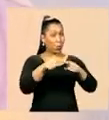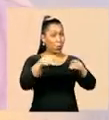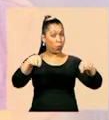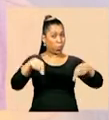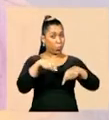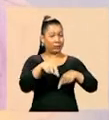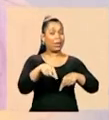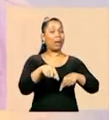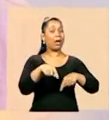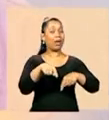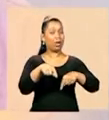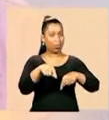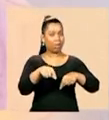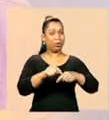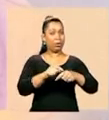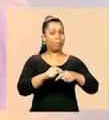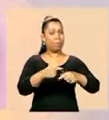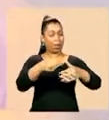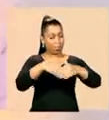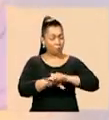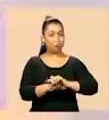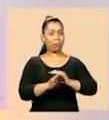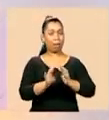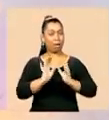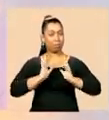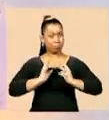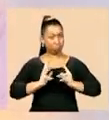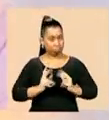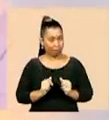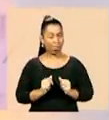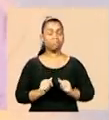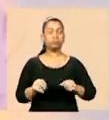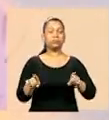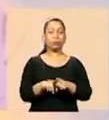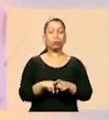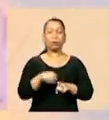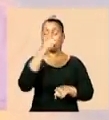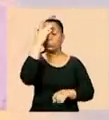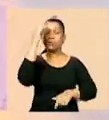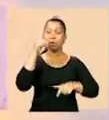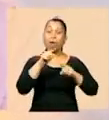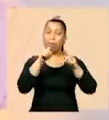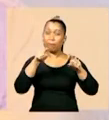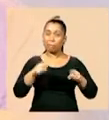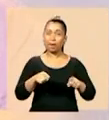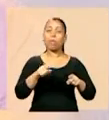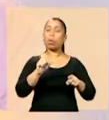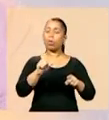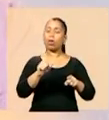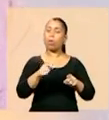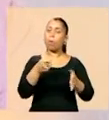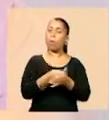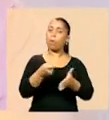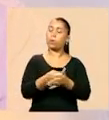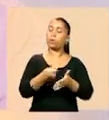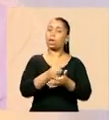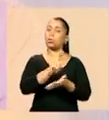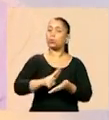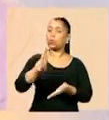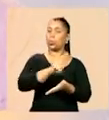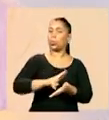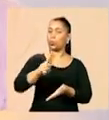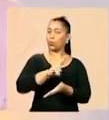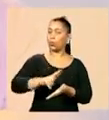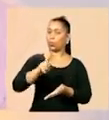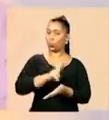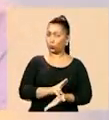local para higiene e guarda do equipamento, e o trabalhador ele é obrigado a utilizar de acordo